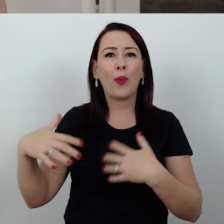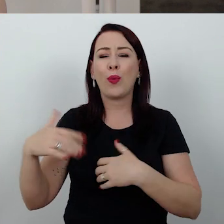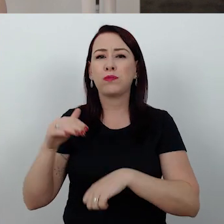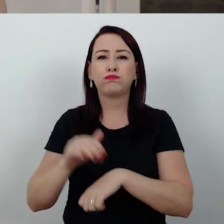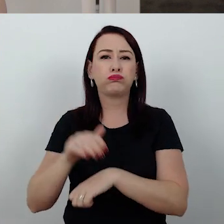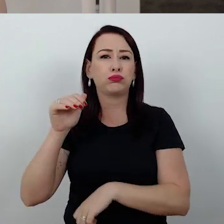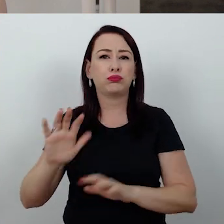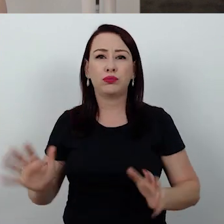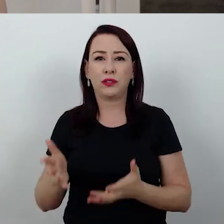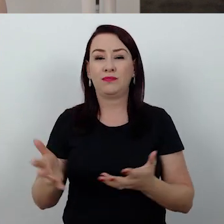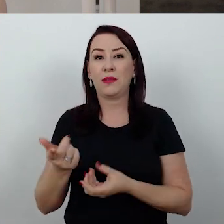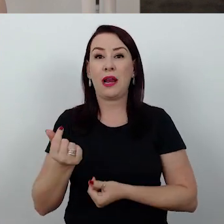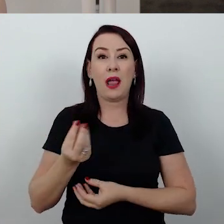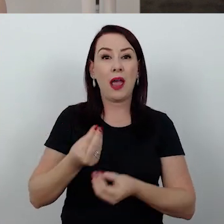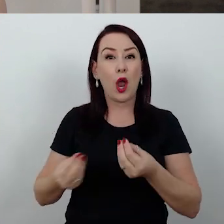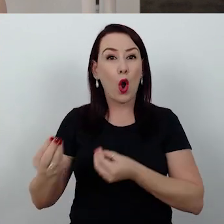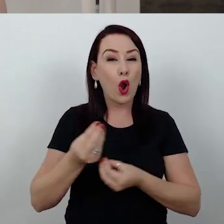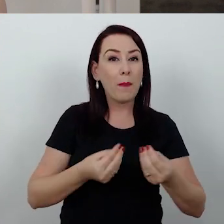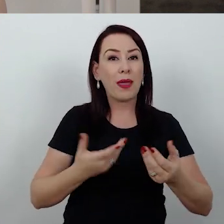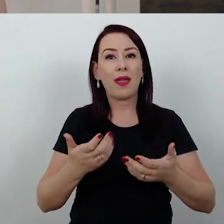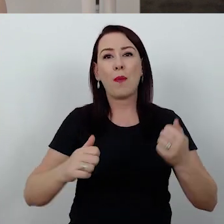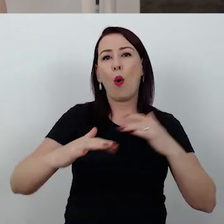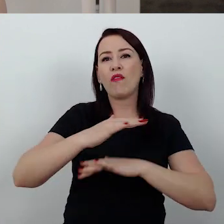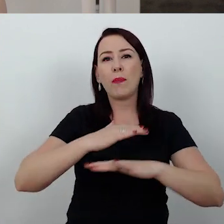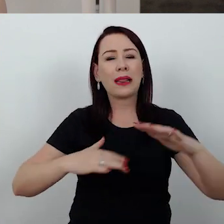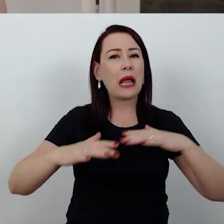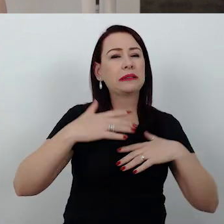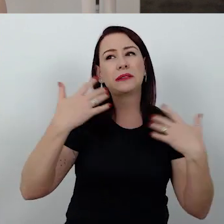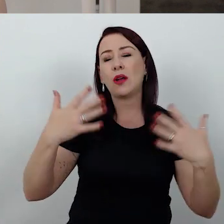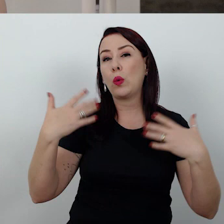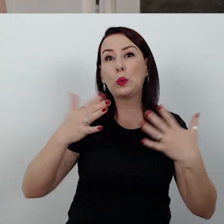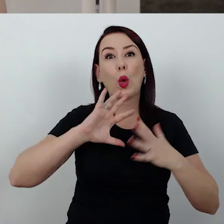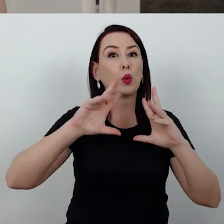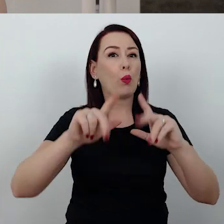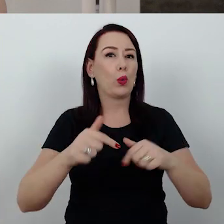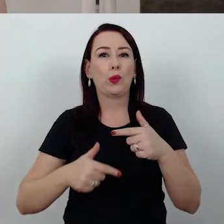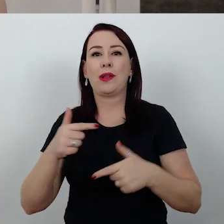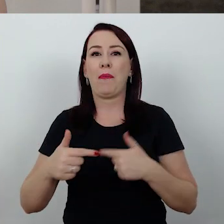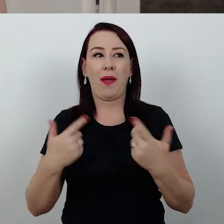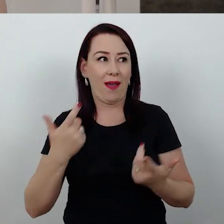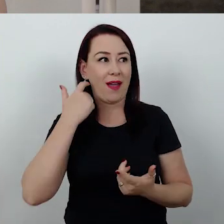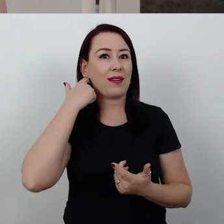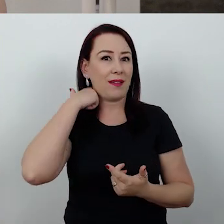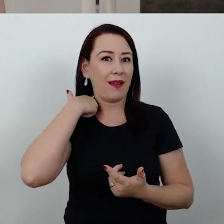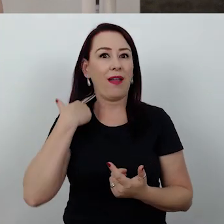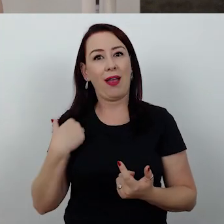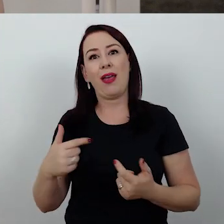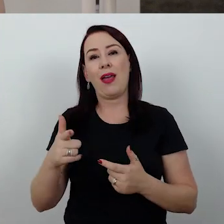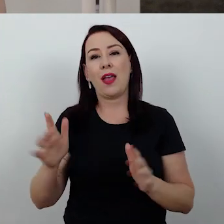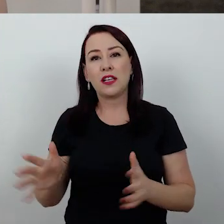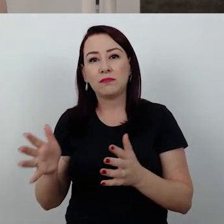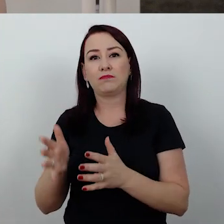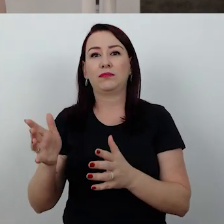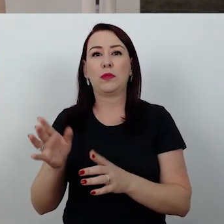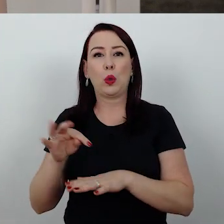econômica, de movimentação em todos os setores, todas as cadeias produtivas, né, a questão do turismo, a questão